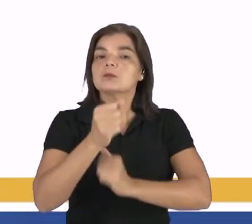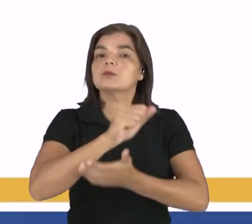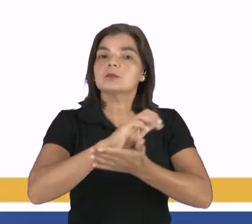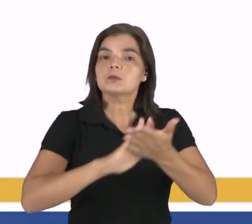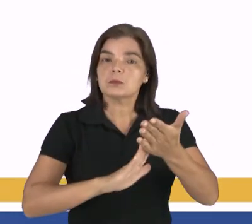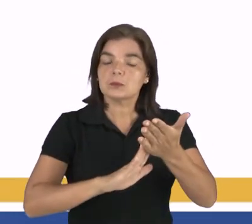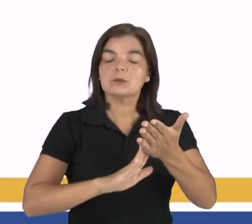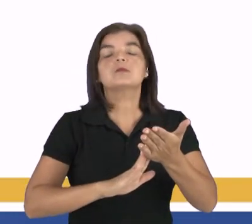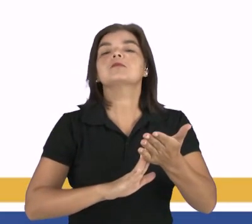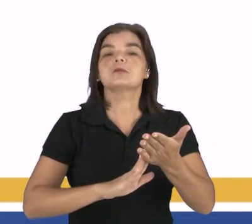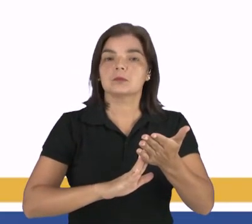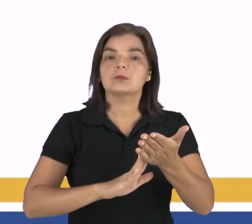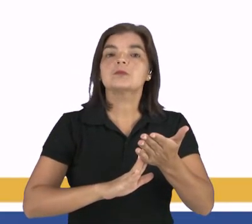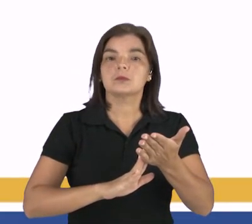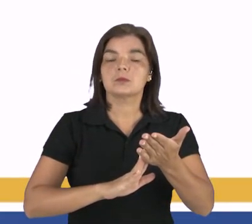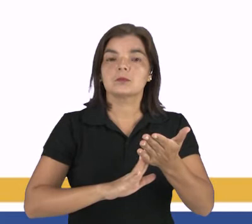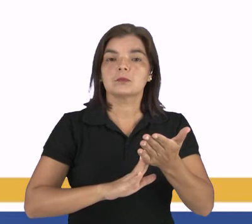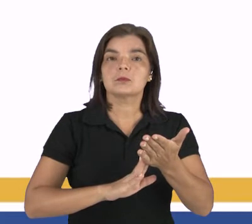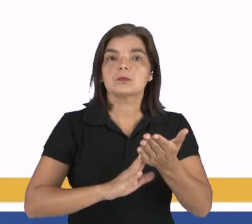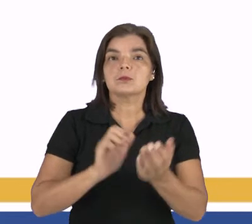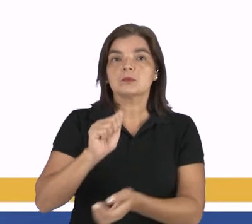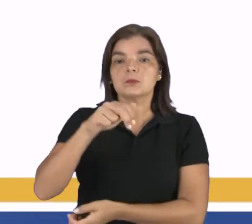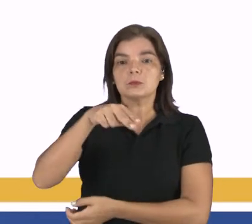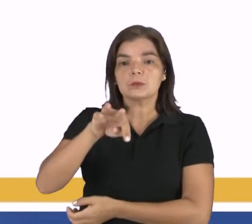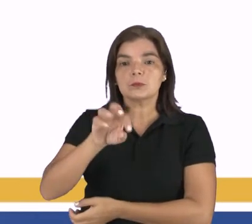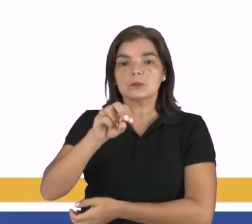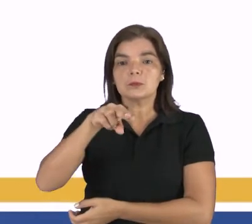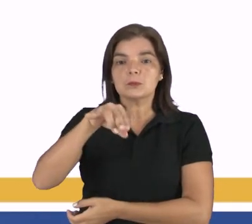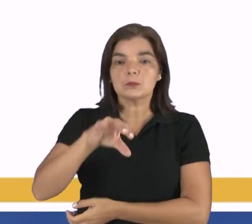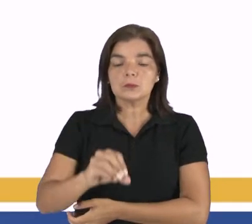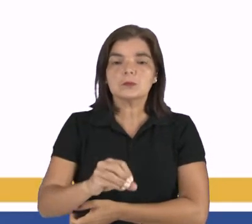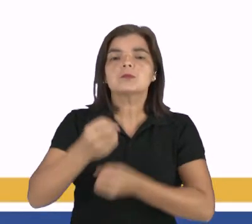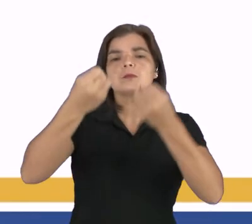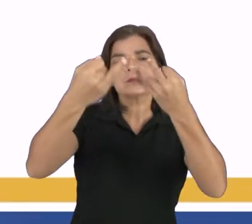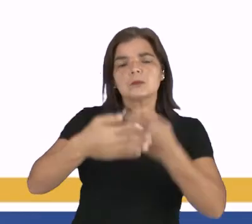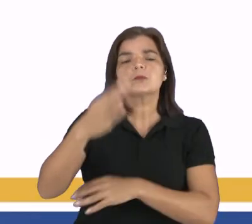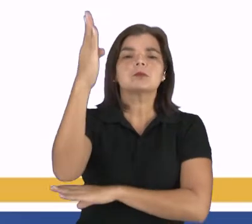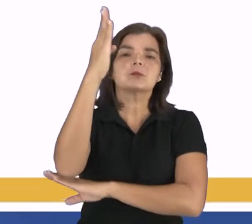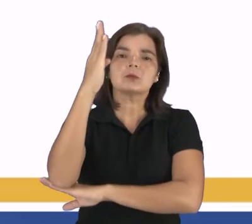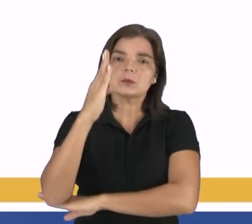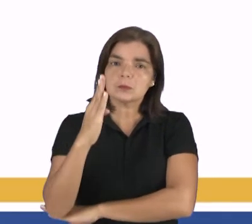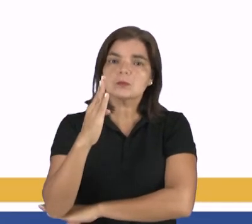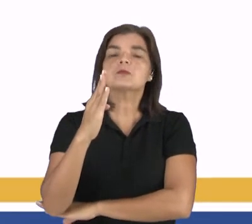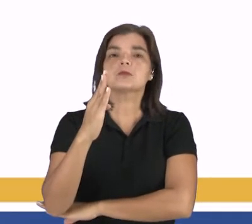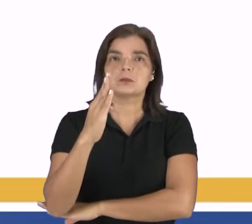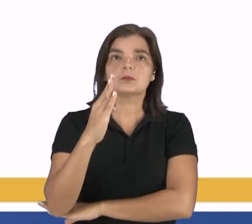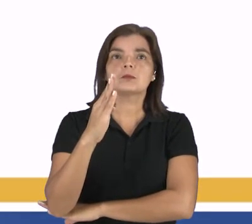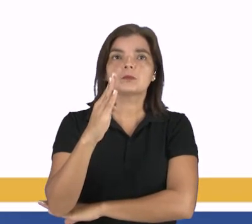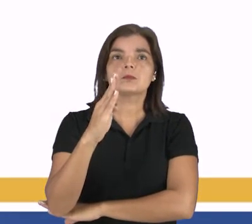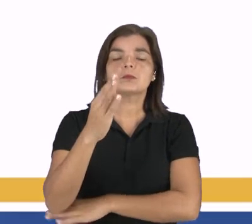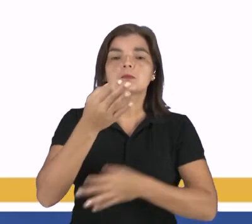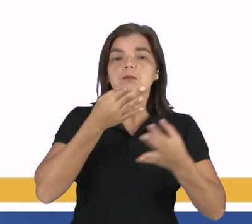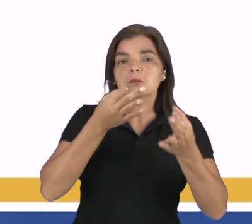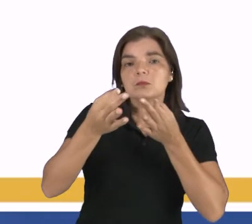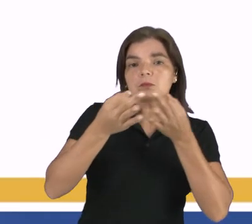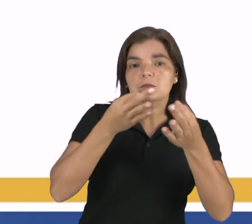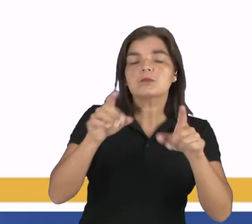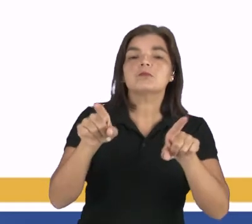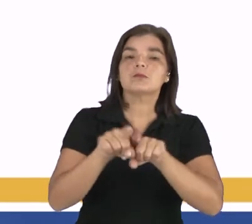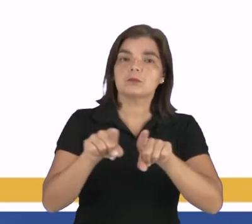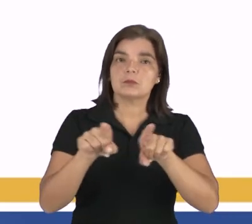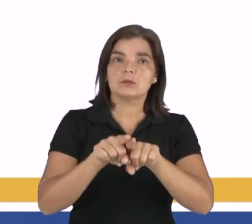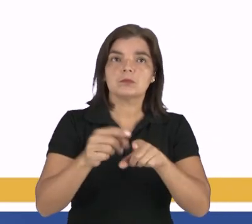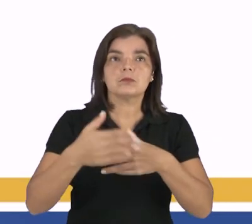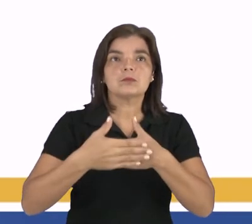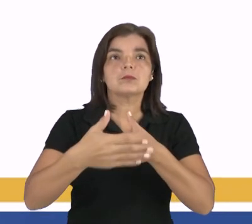atividade, do Antônio Hermínio de Moraes. Ele fala aqui sobre o Brasil, tece alguns comentários, e